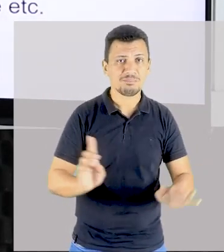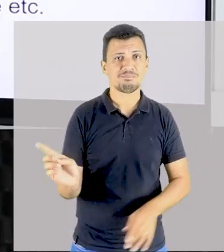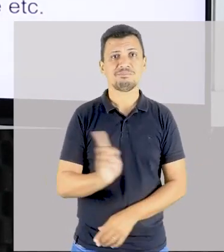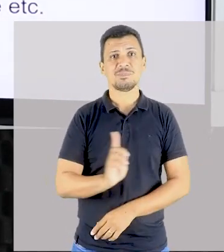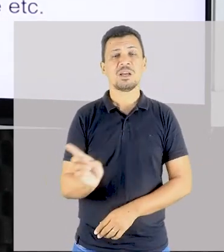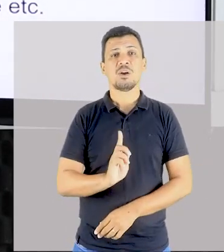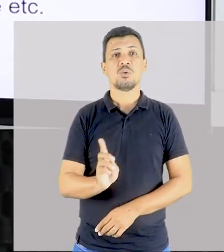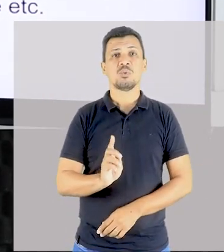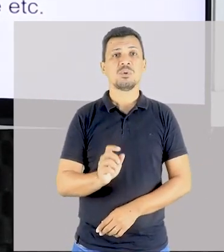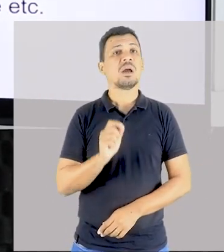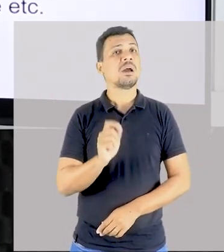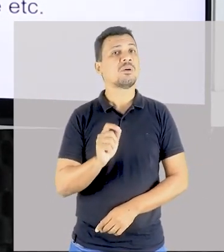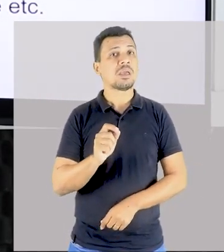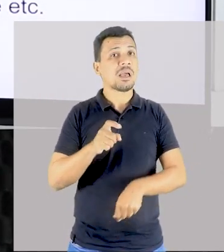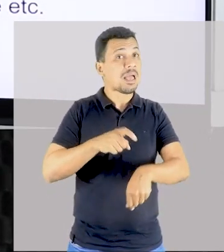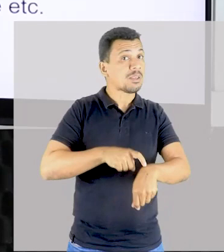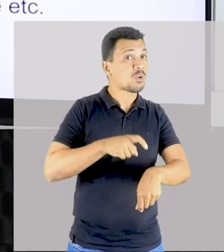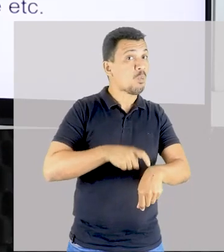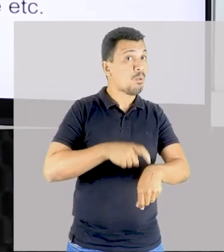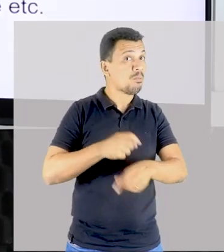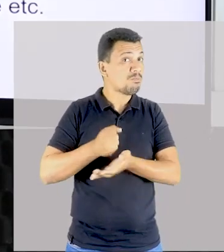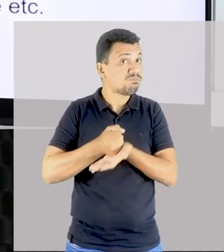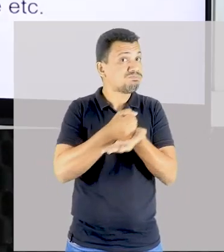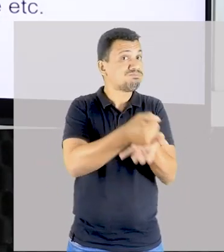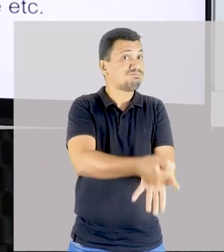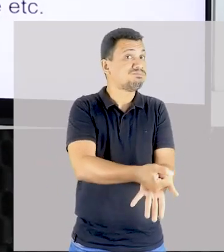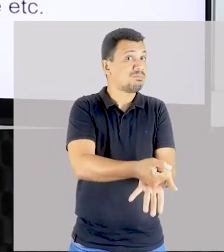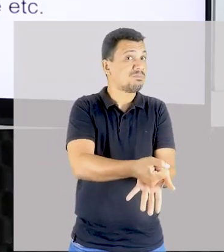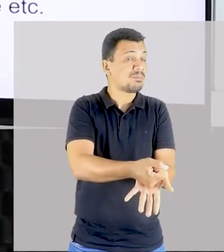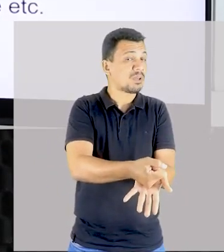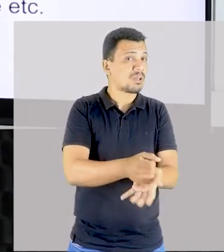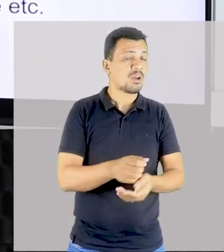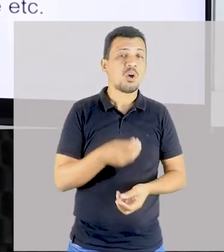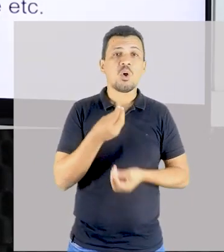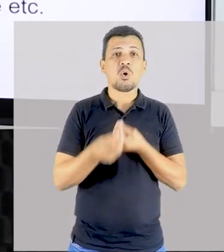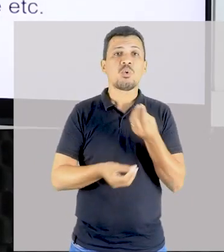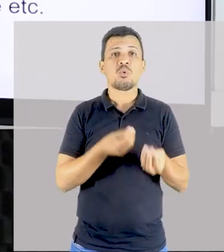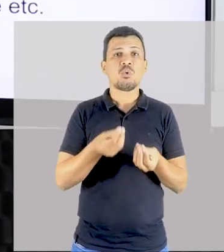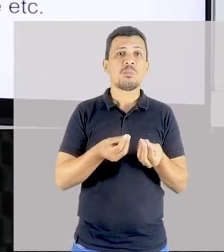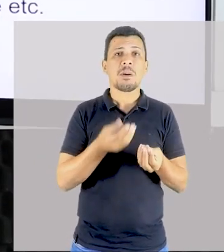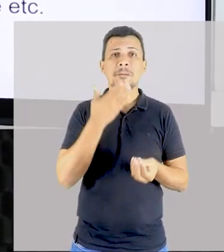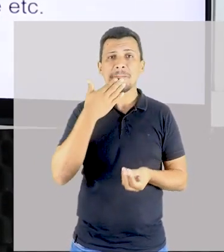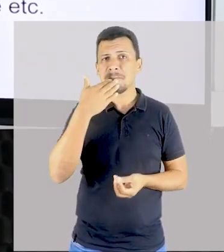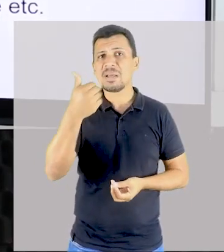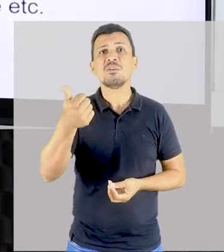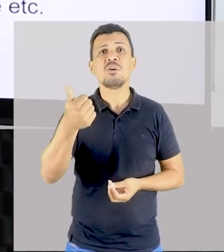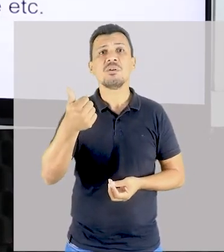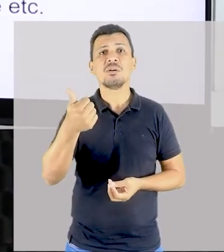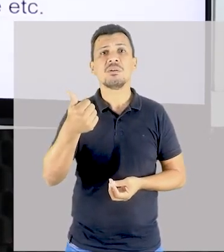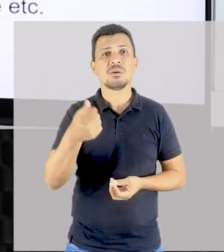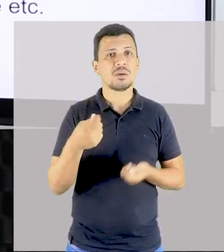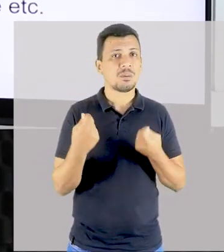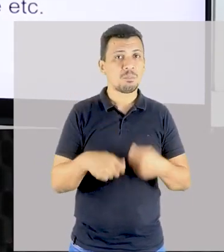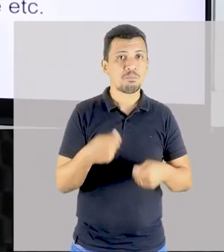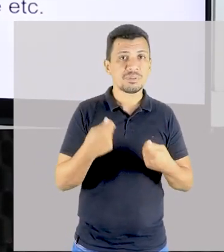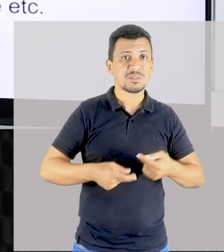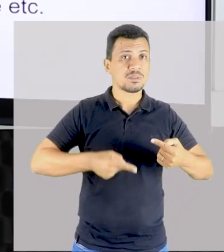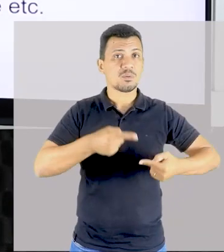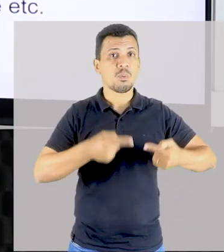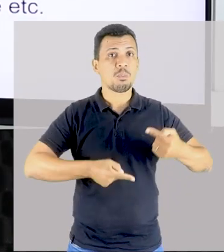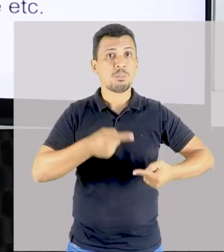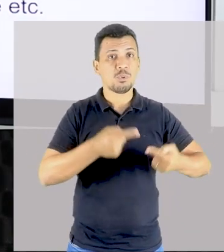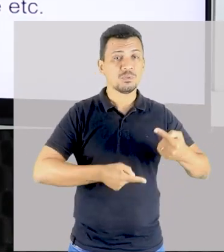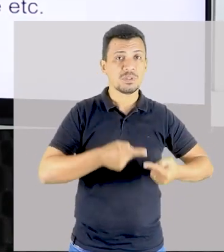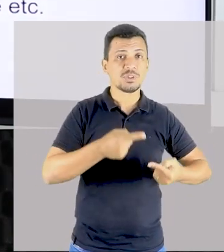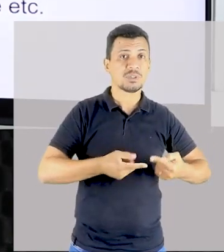como paliativa para conseguir chegar a resultados melhores é necessário políticas mais